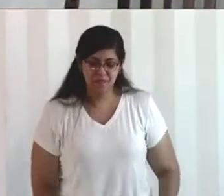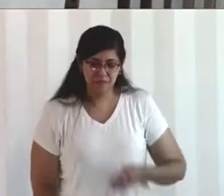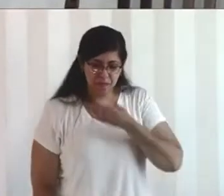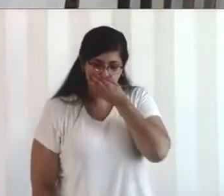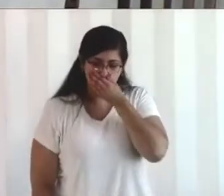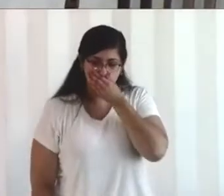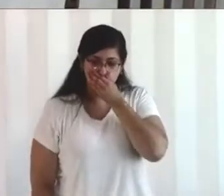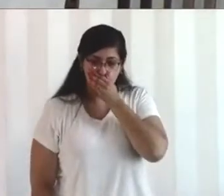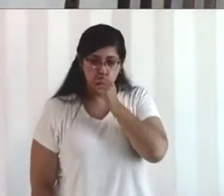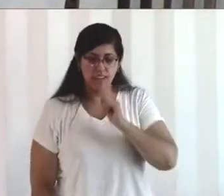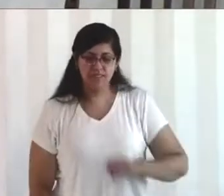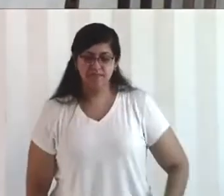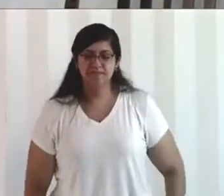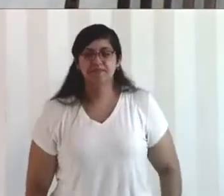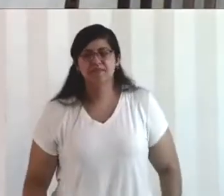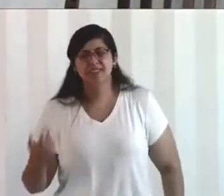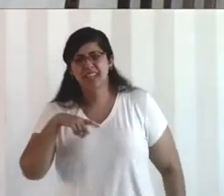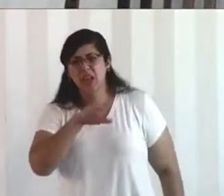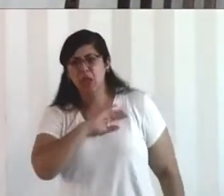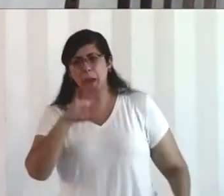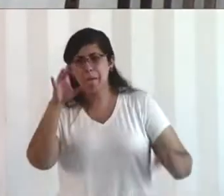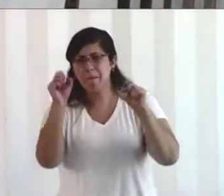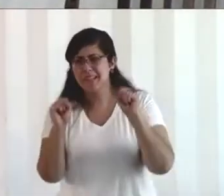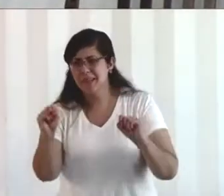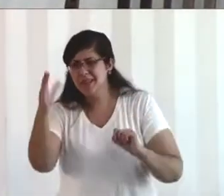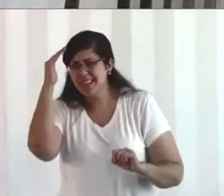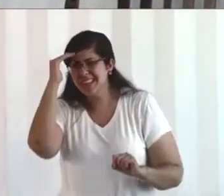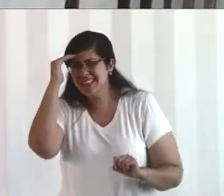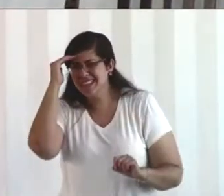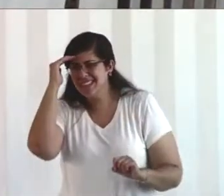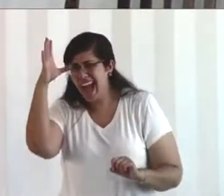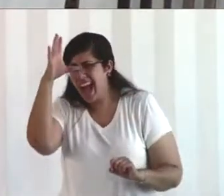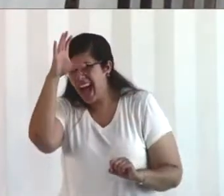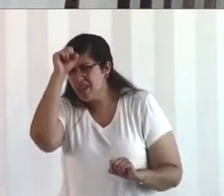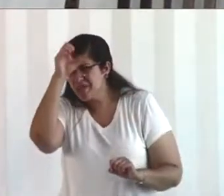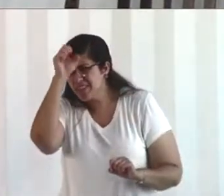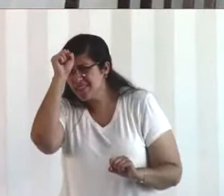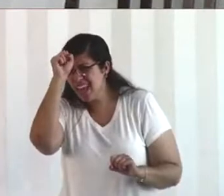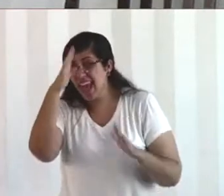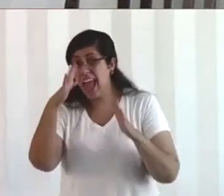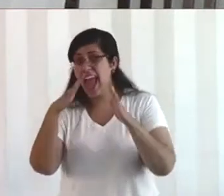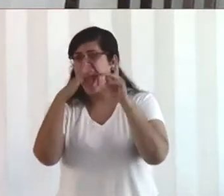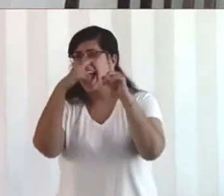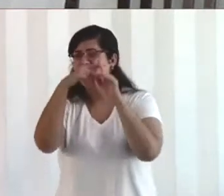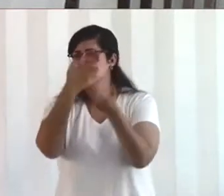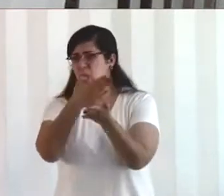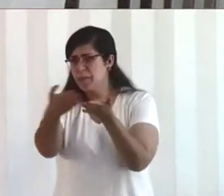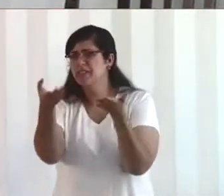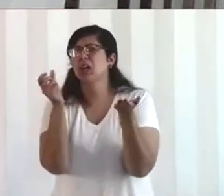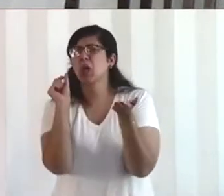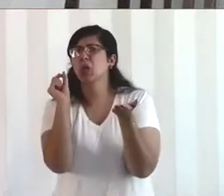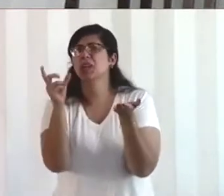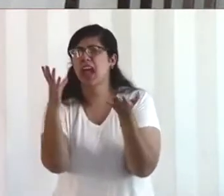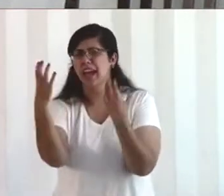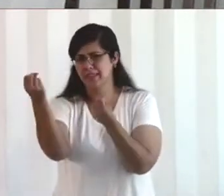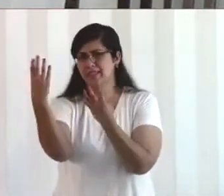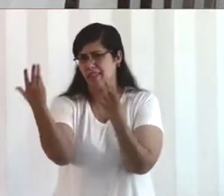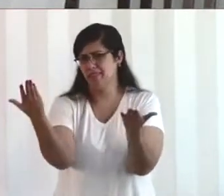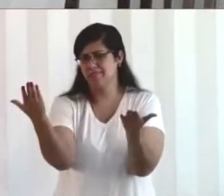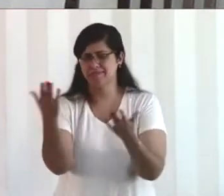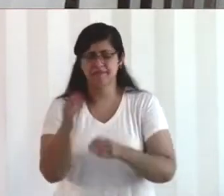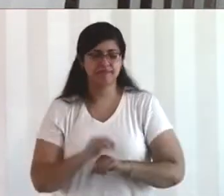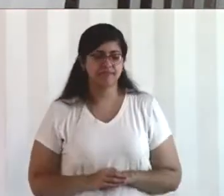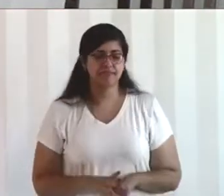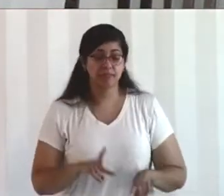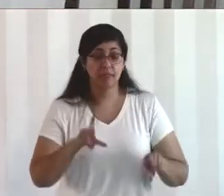o que nós podemos aprender com uma igreja que estava sendo iniciada, plantada agora, a